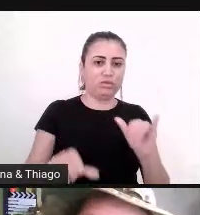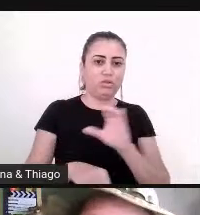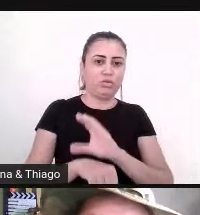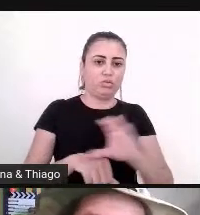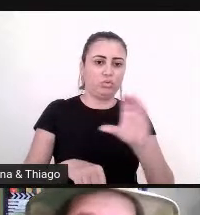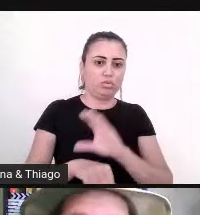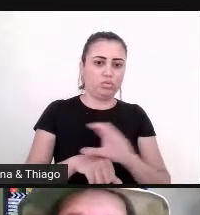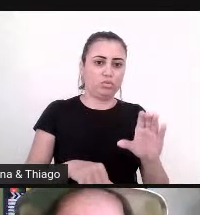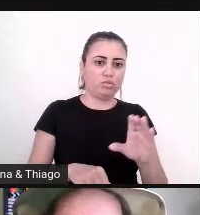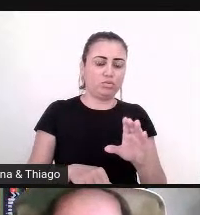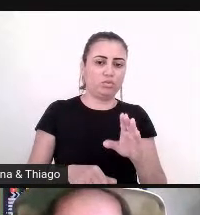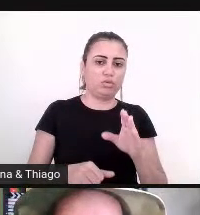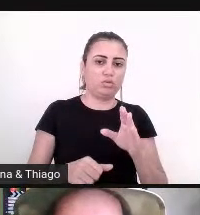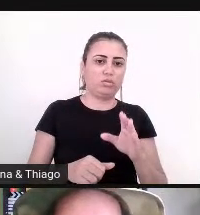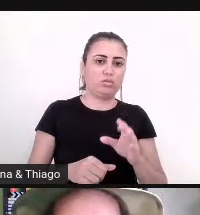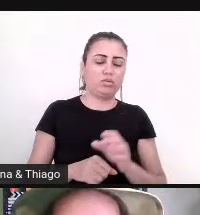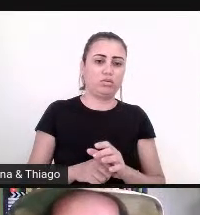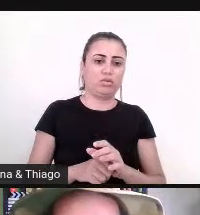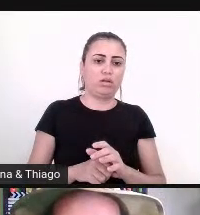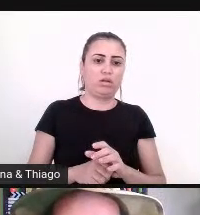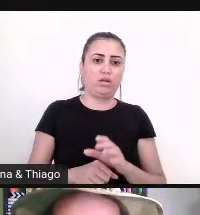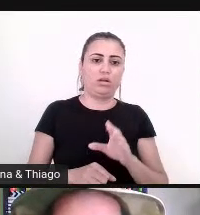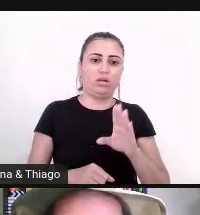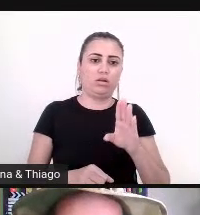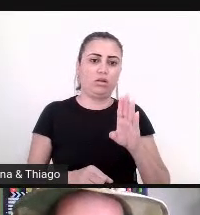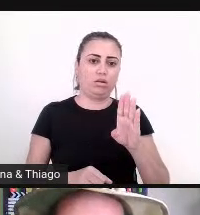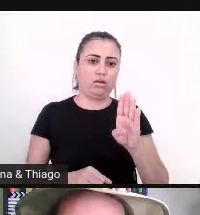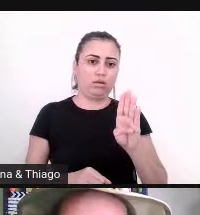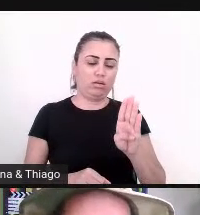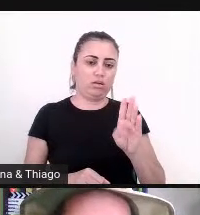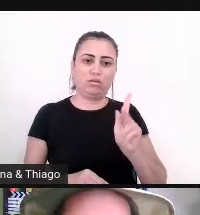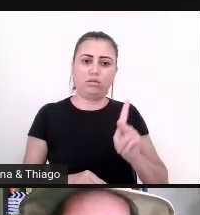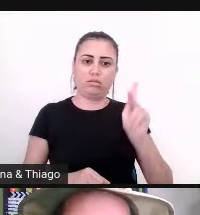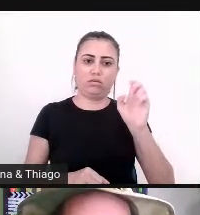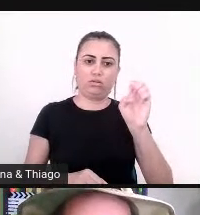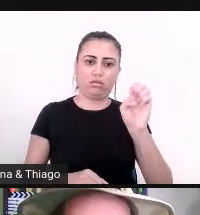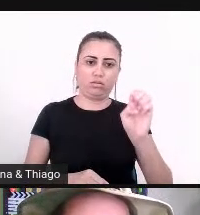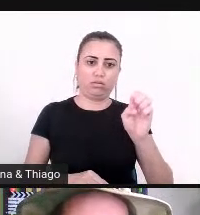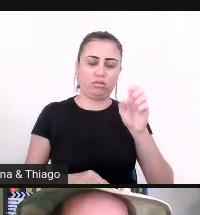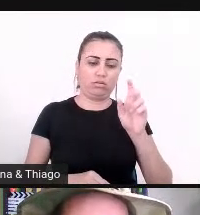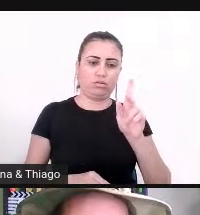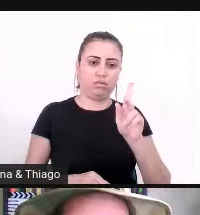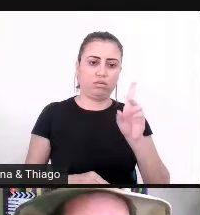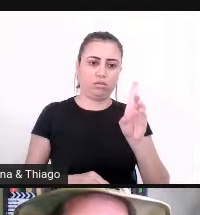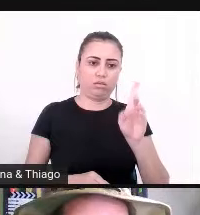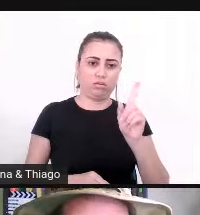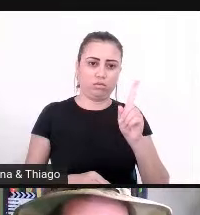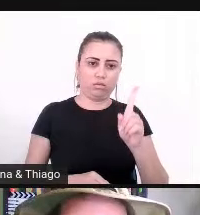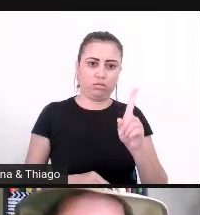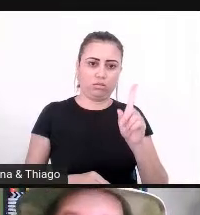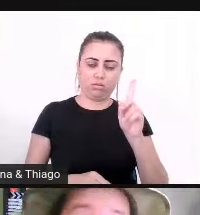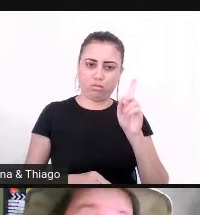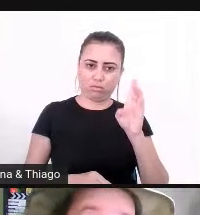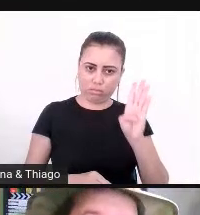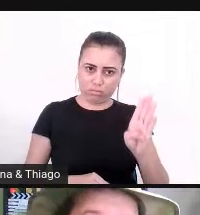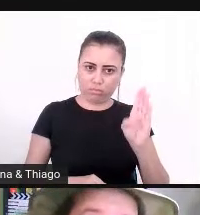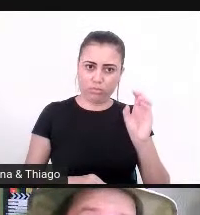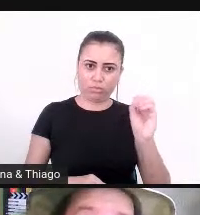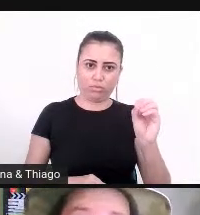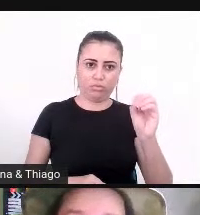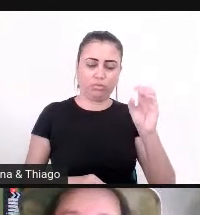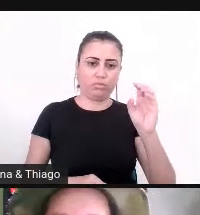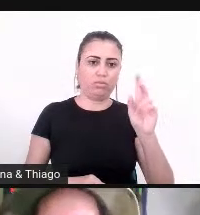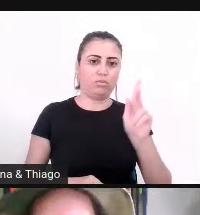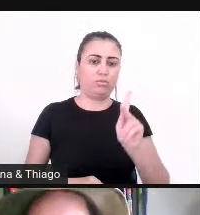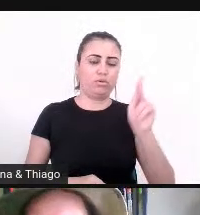sei se vocês conhecem, é um curso online, e em breve ele vai ser lançado, se alguém quiser fazer esse curso. Vai ser um curso